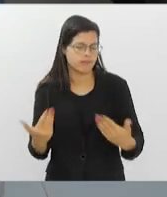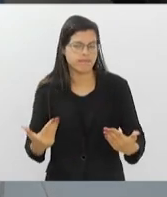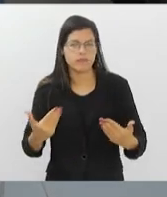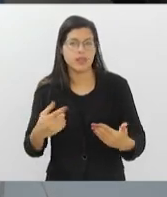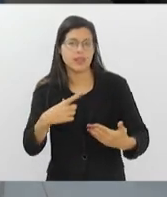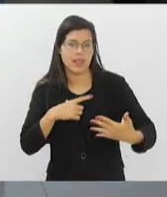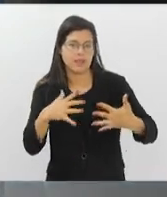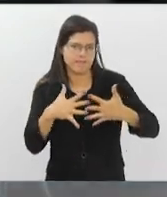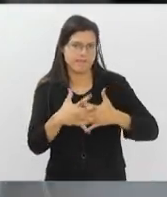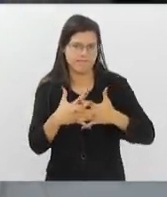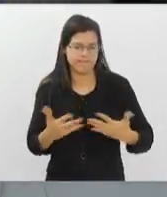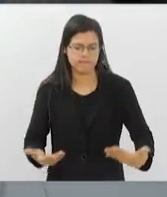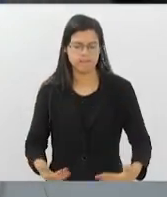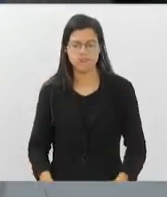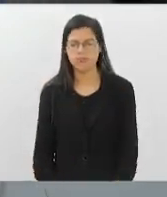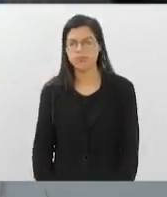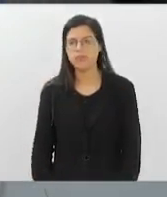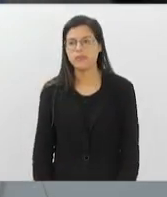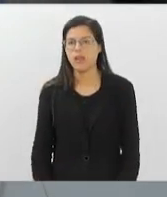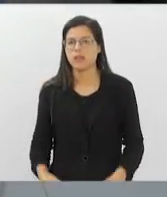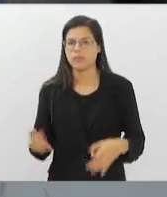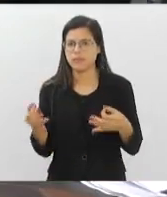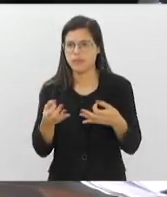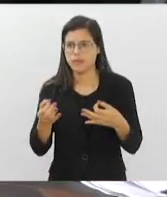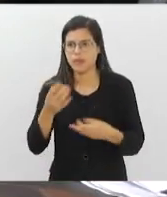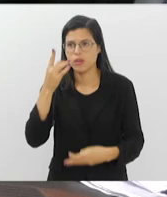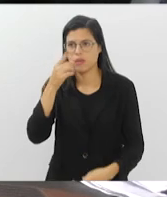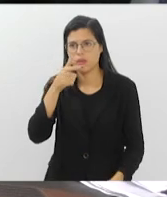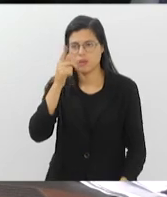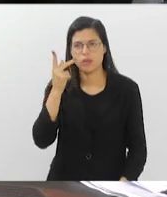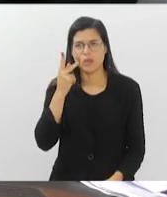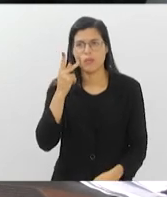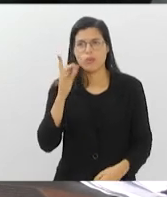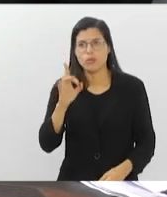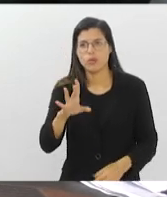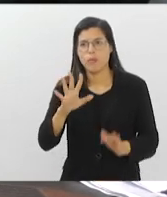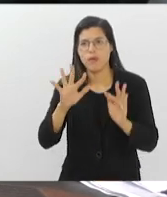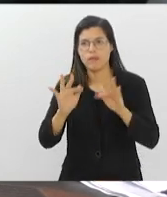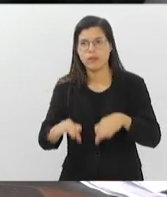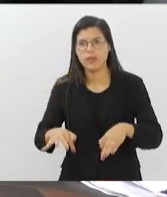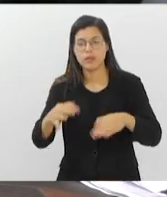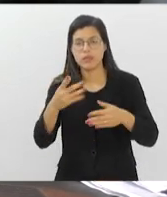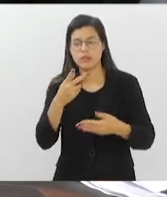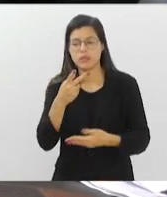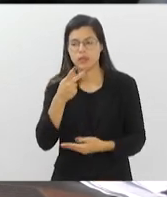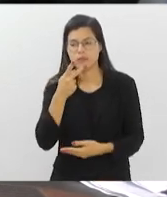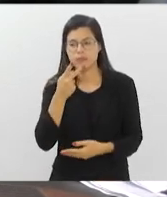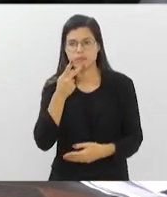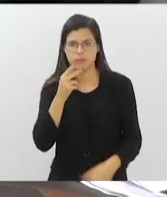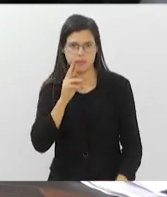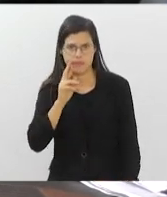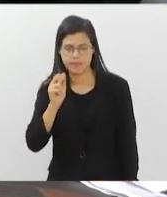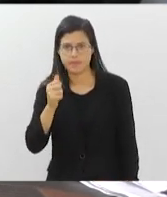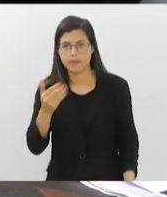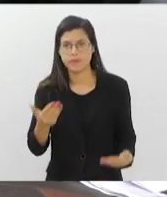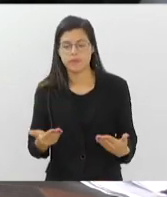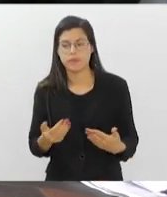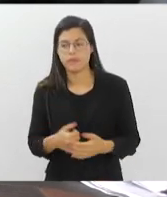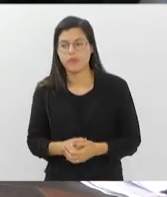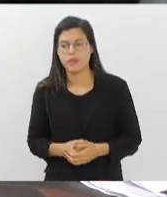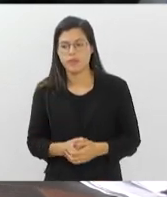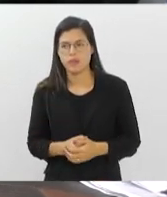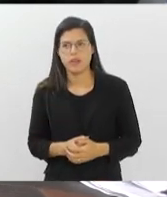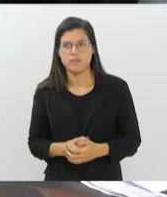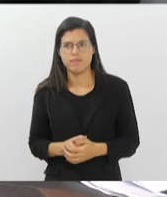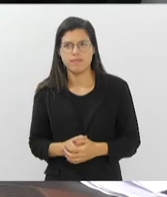cima disso. Perfeito, Luiz Paulo. Então, agradeço o esclarecimento. Só para concluir, presidente Amorim, dizer que, sim,